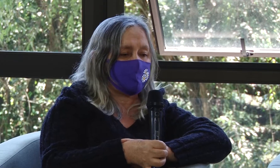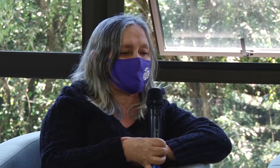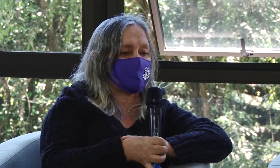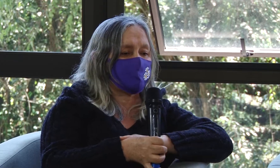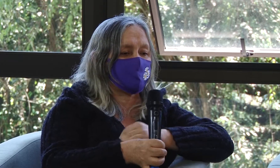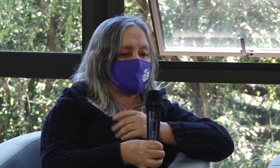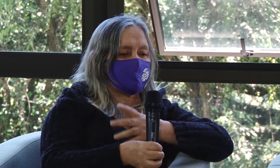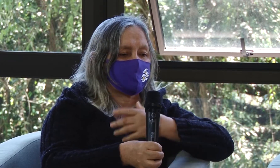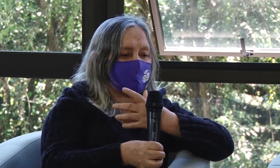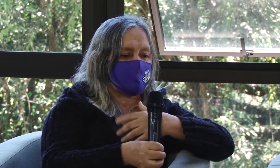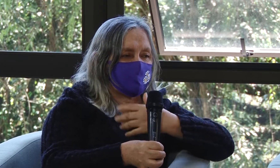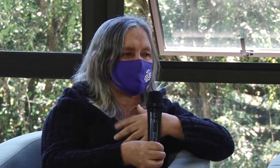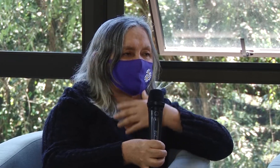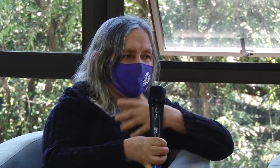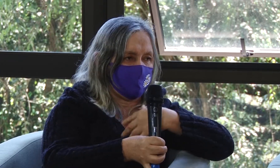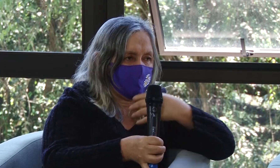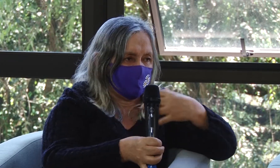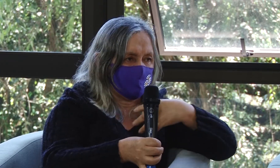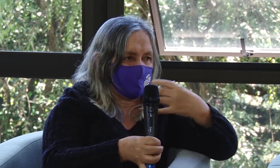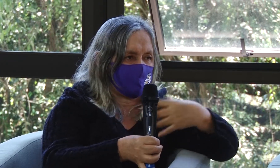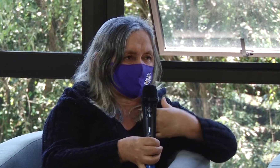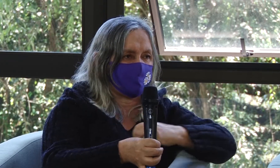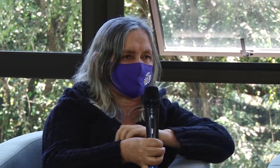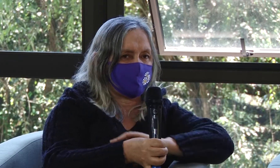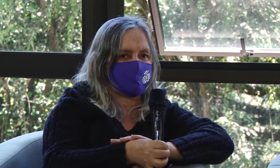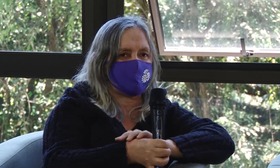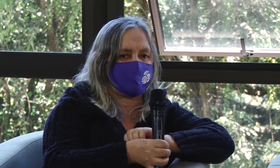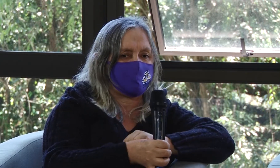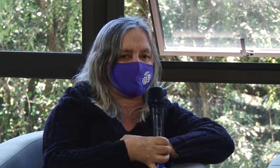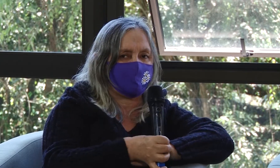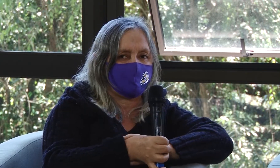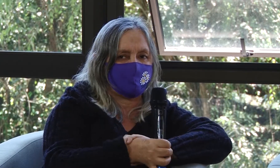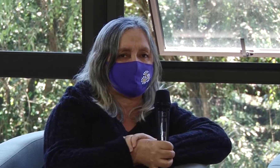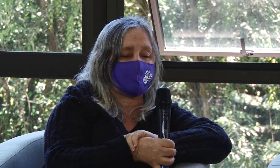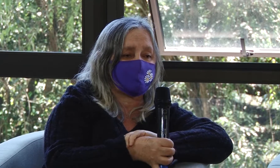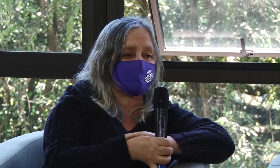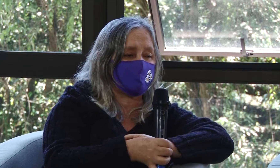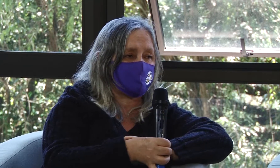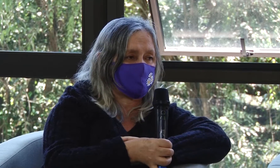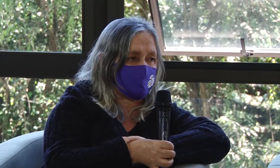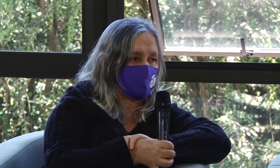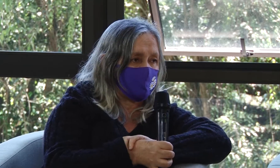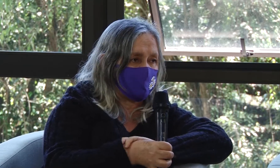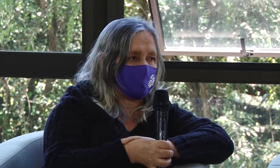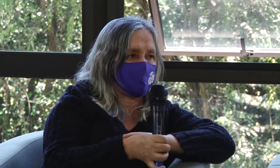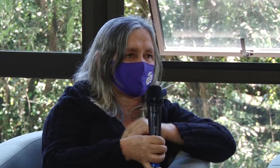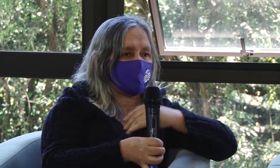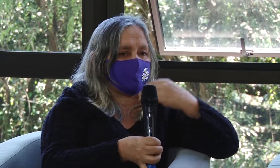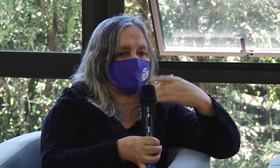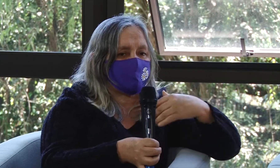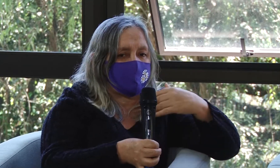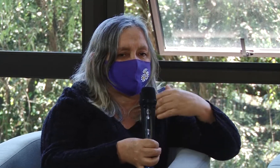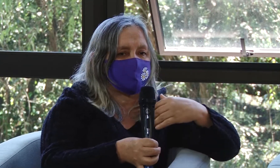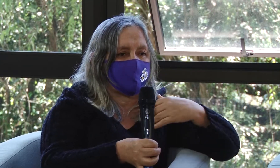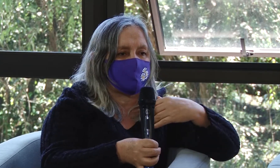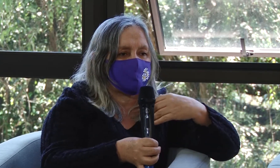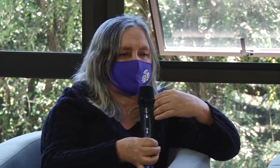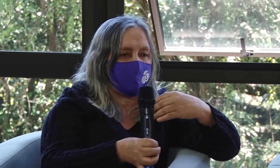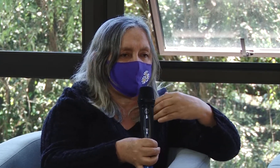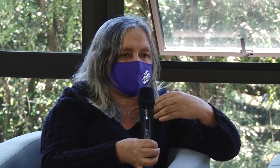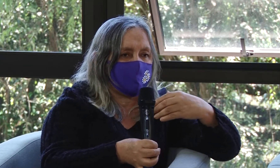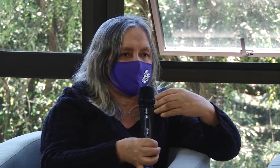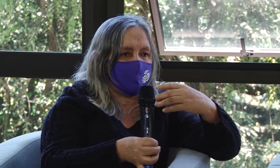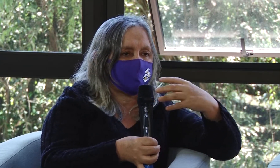si, e tudo isso aí que a gente está, né, trazendo no bate-papo aqui, Vânia, a gente discute, né, porque não é um espaço só